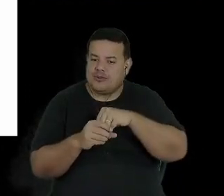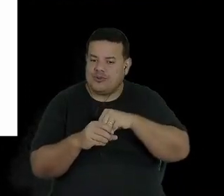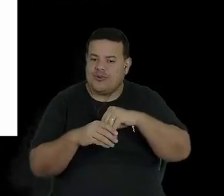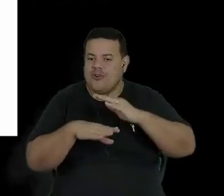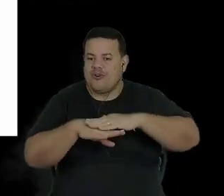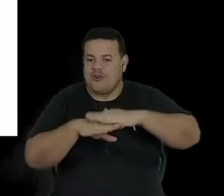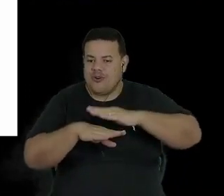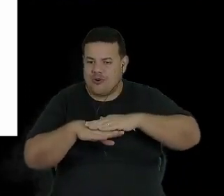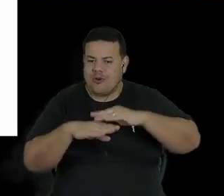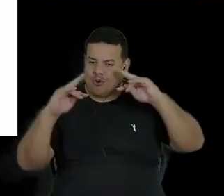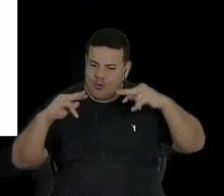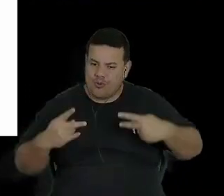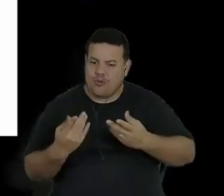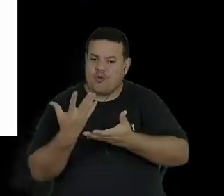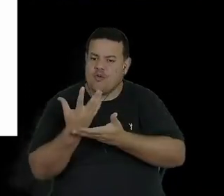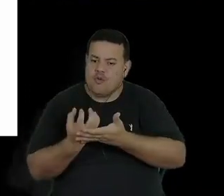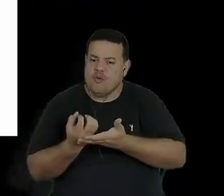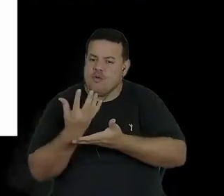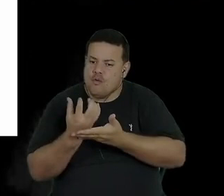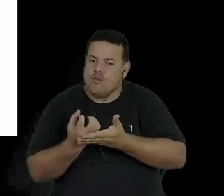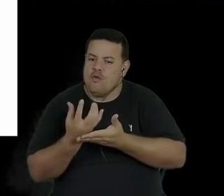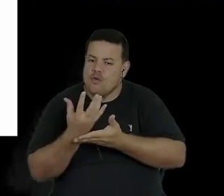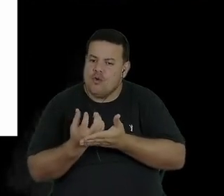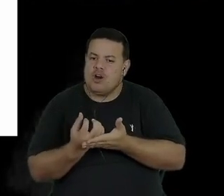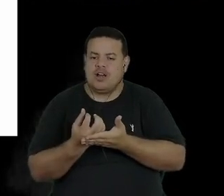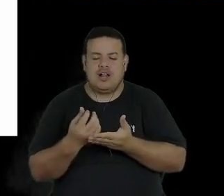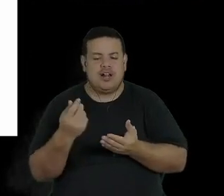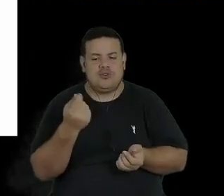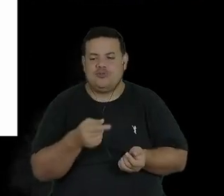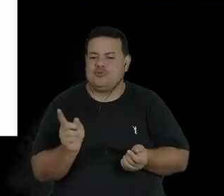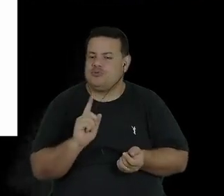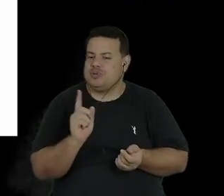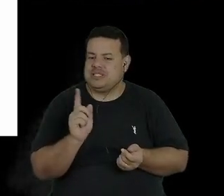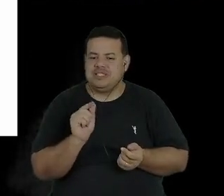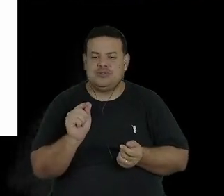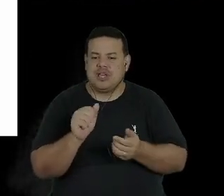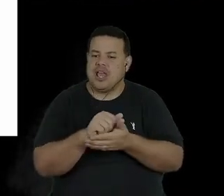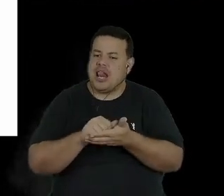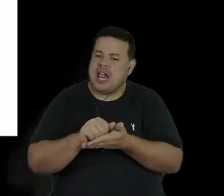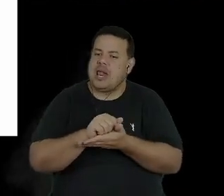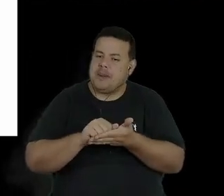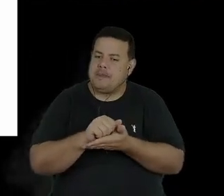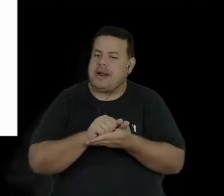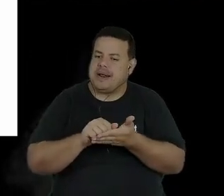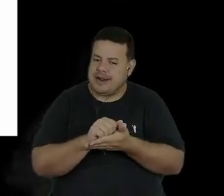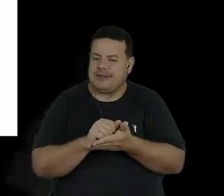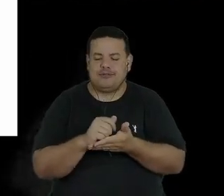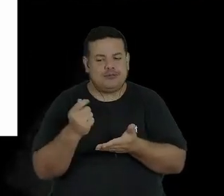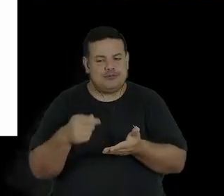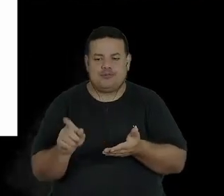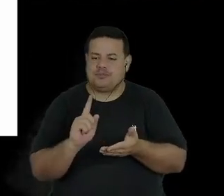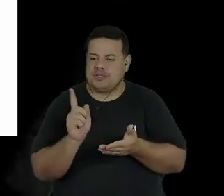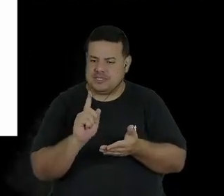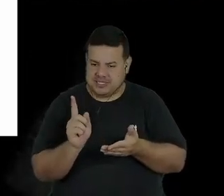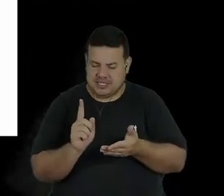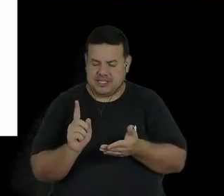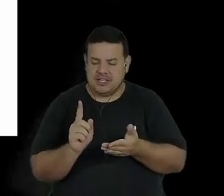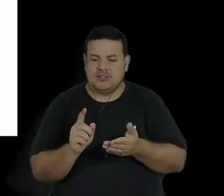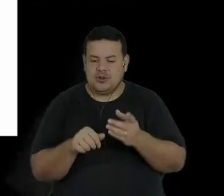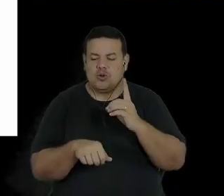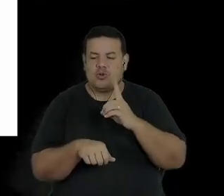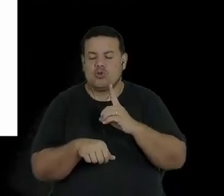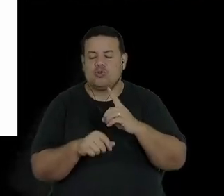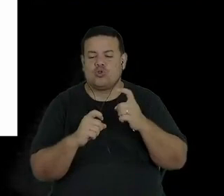do corpo humano. Aí, vereador, não é necessário mais ficar limpando. O doutor Alexandre Murakami falou que existe muito problema